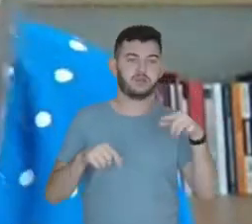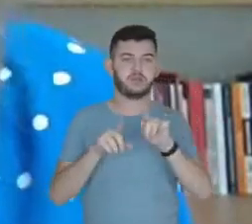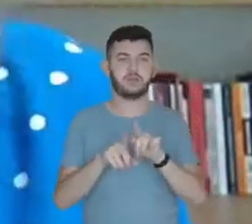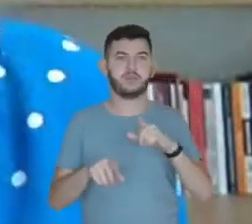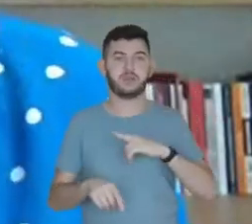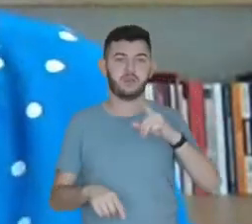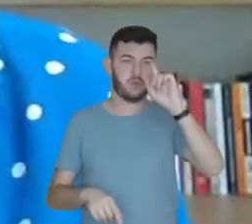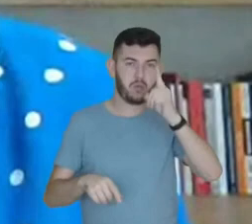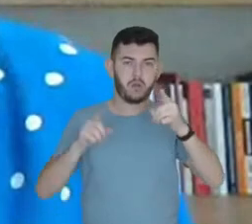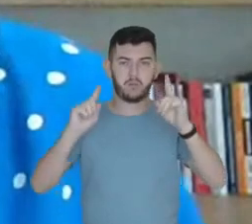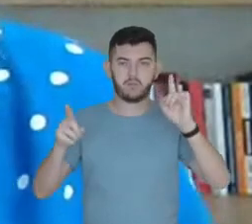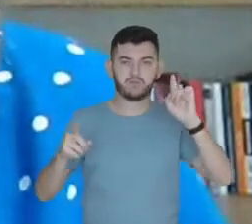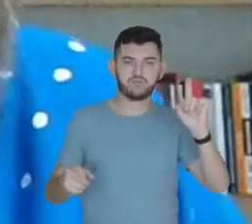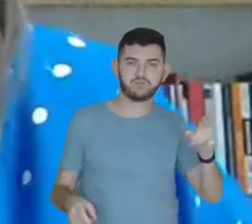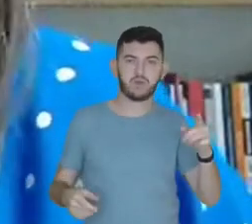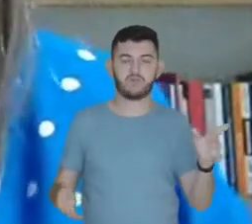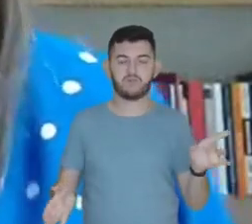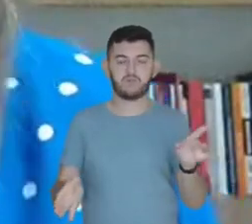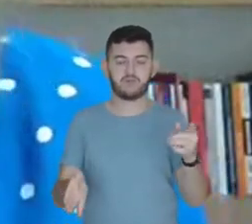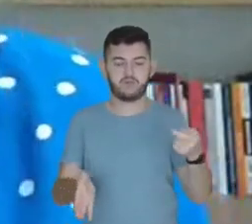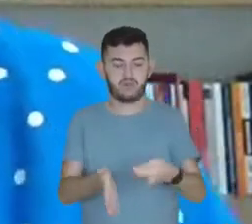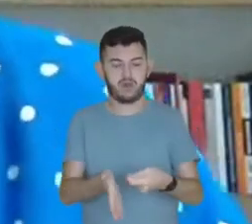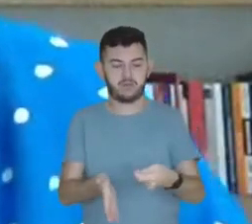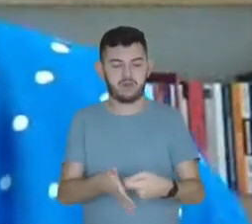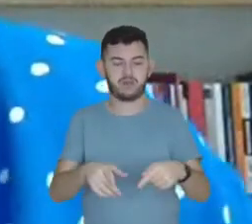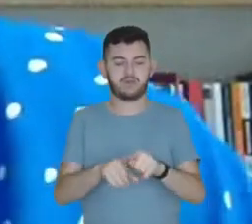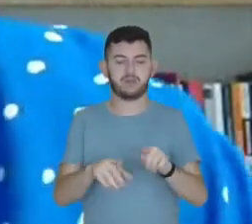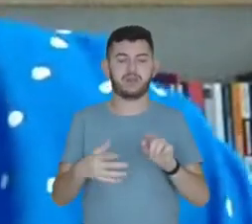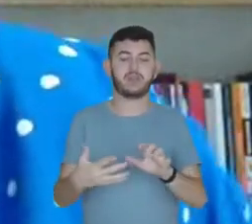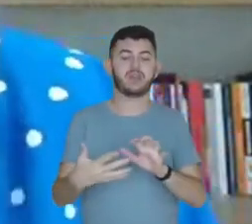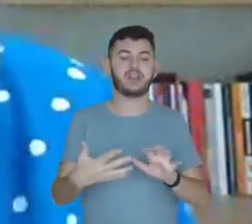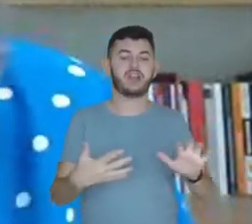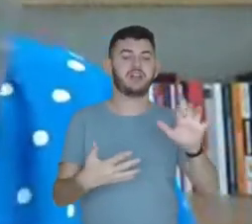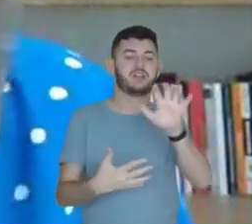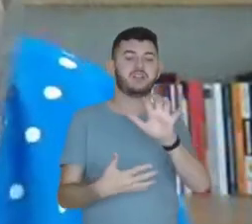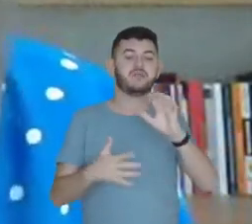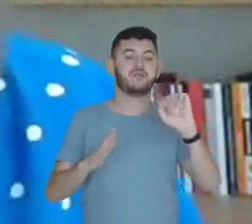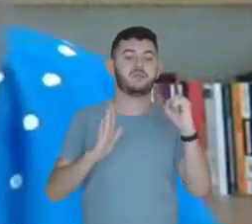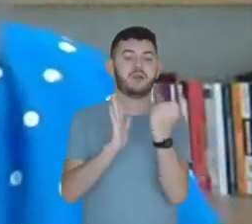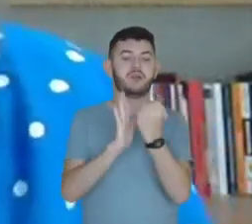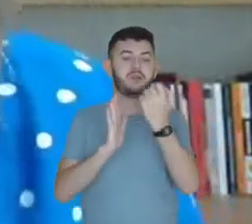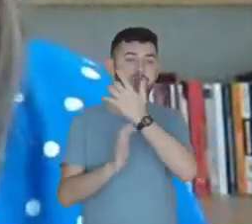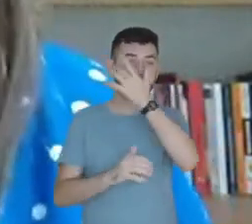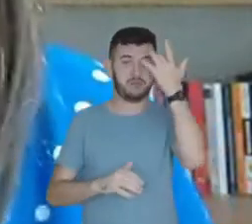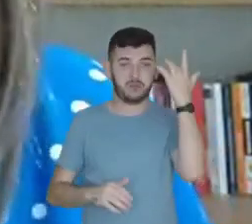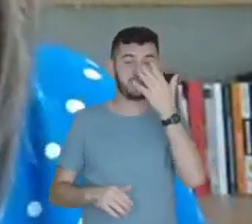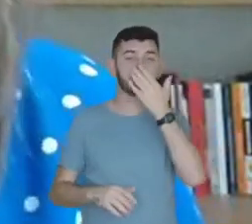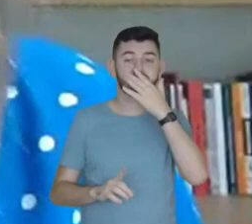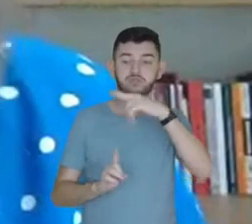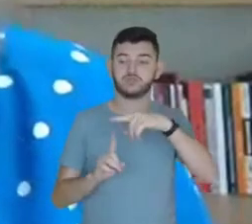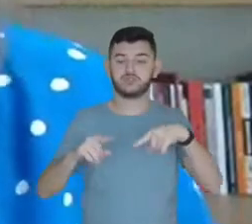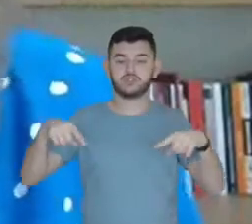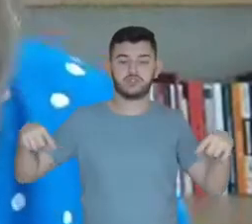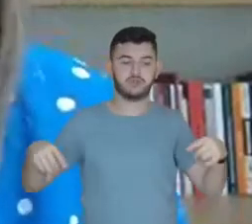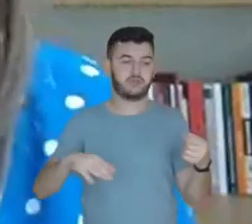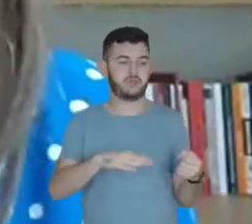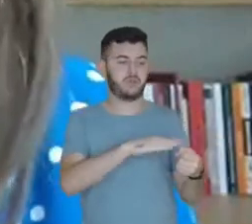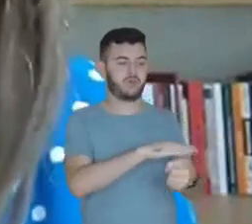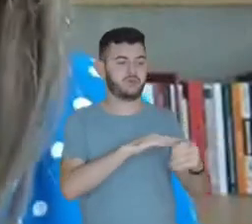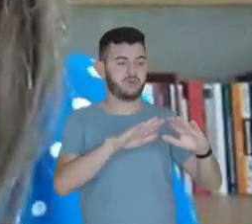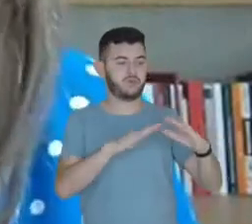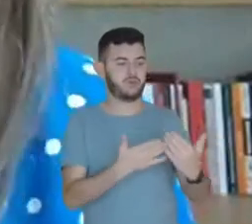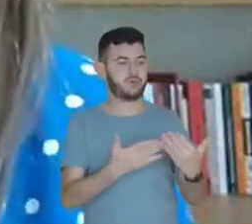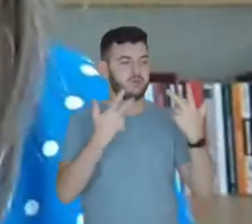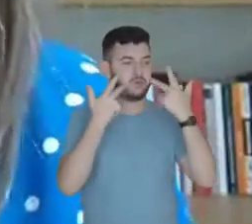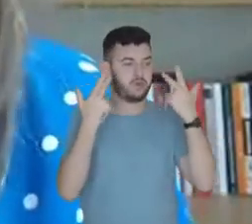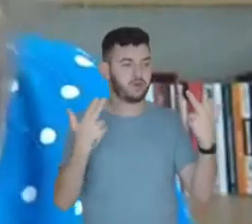autoritária, que classifica as pessoas, que classificava as pessoas e encaminhava ou não para o ensino comum, que era o modelo de